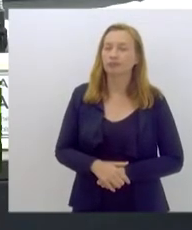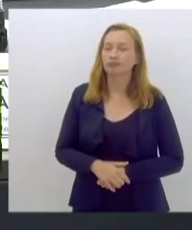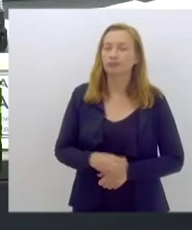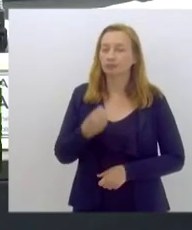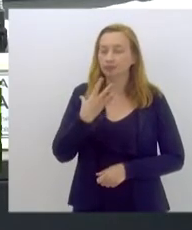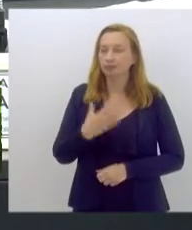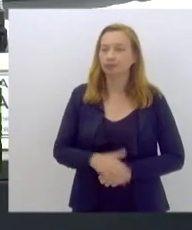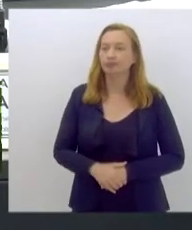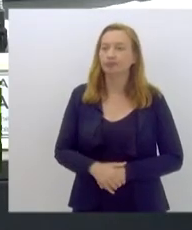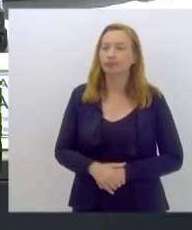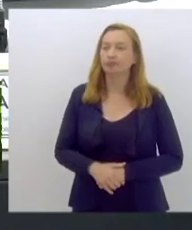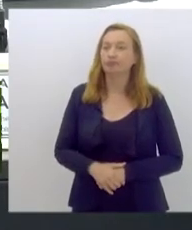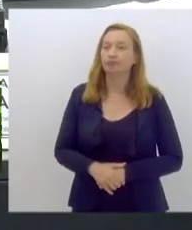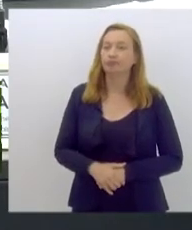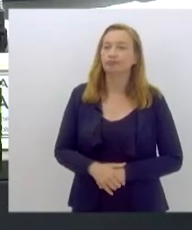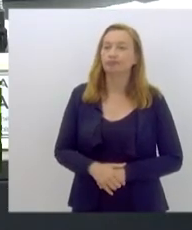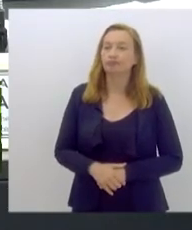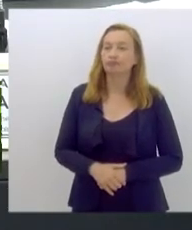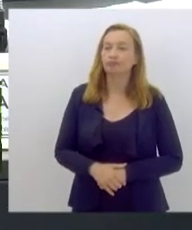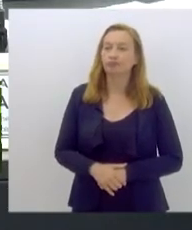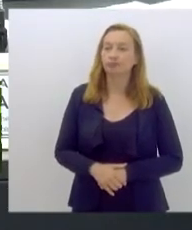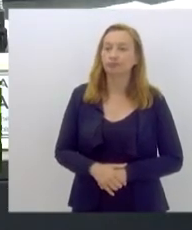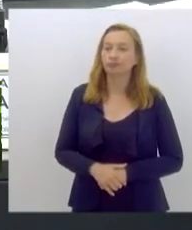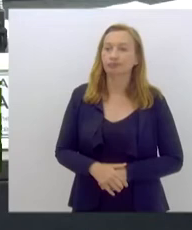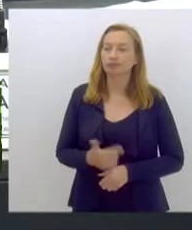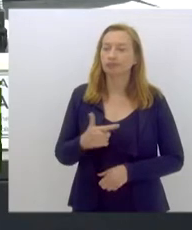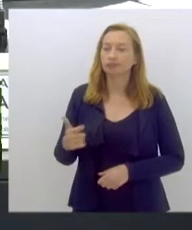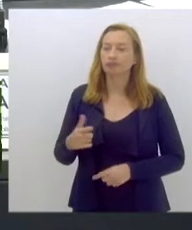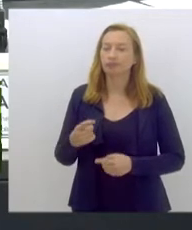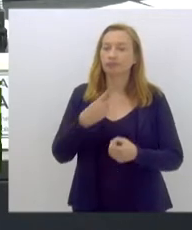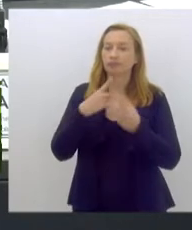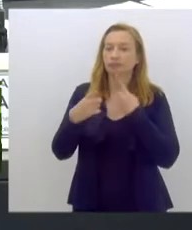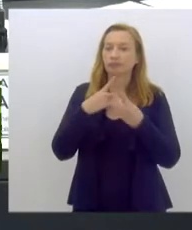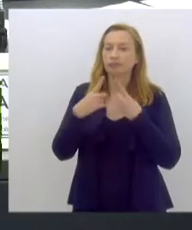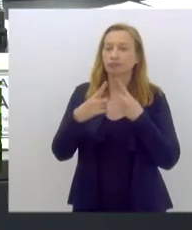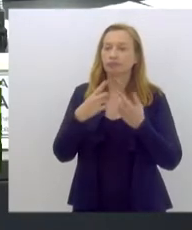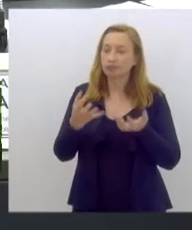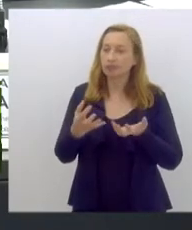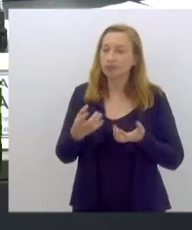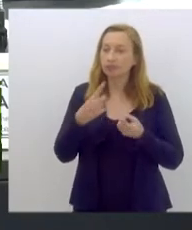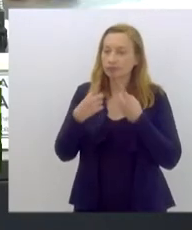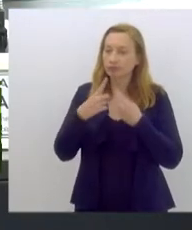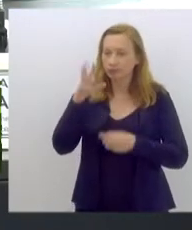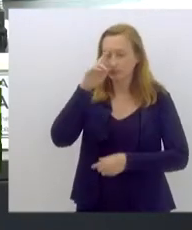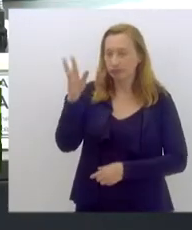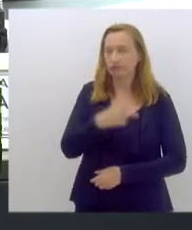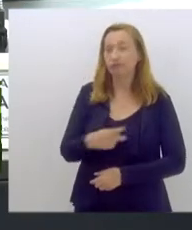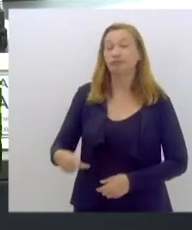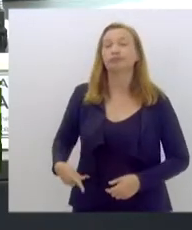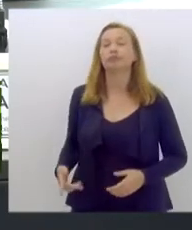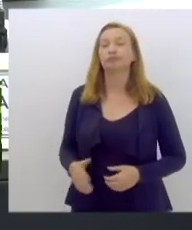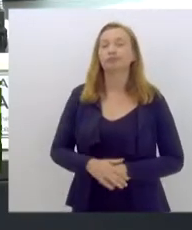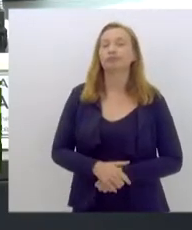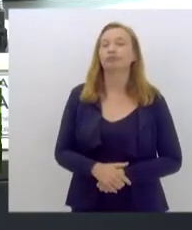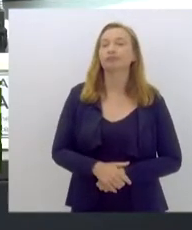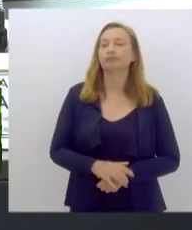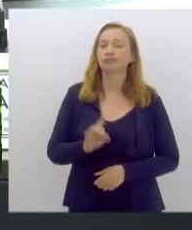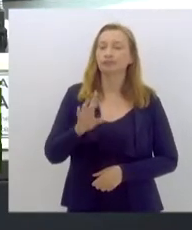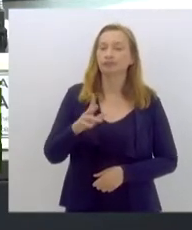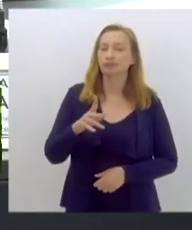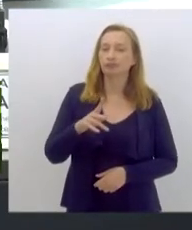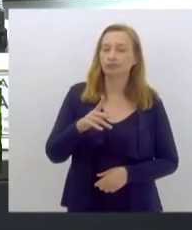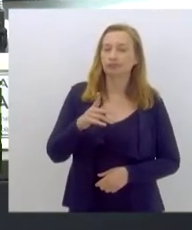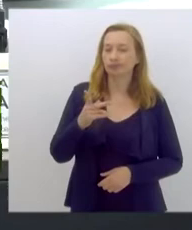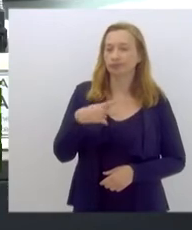Bom, então, não tendo mais ninguém que queira discutir, eu quero discutir, senhor presidente. Apenas para